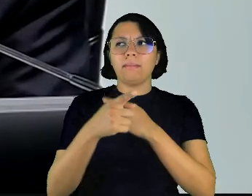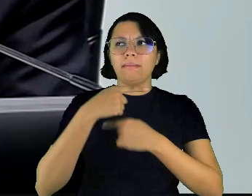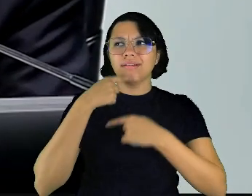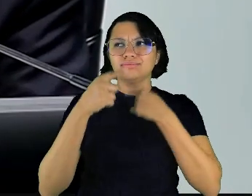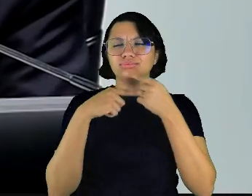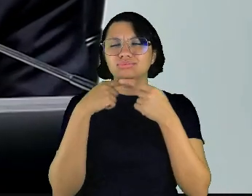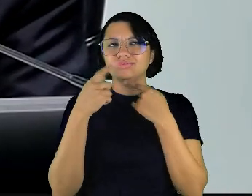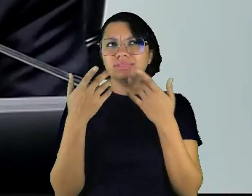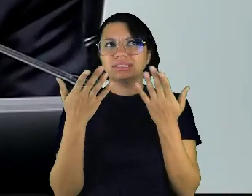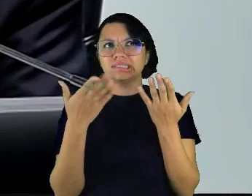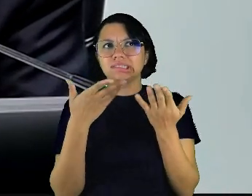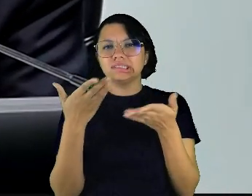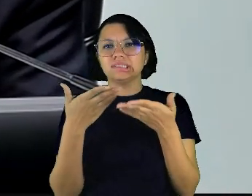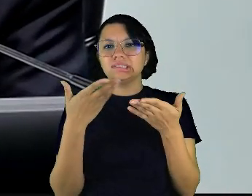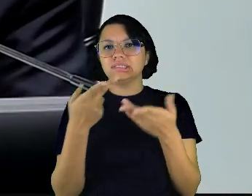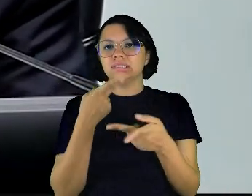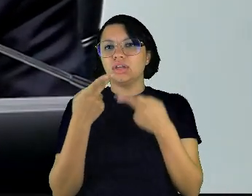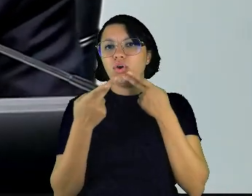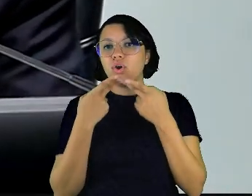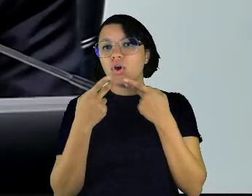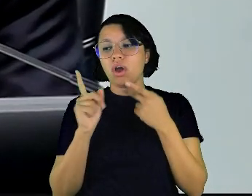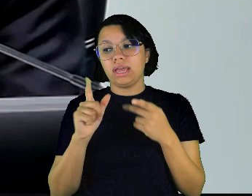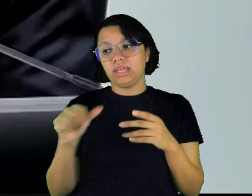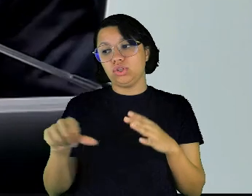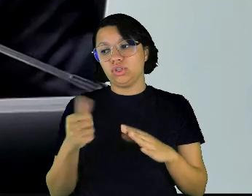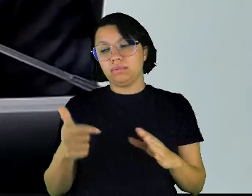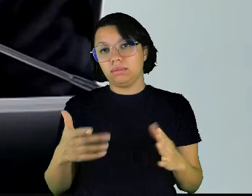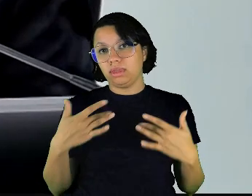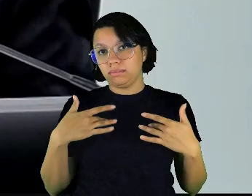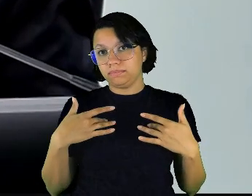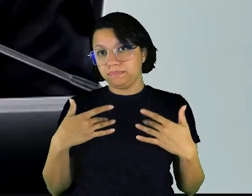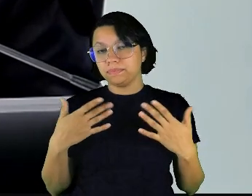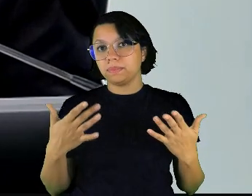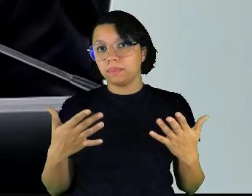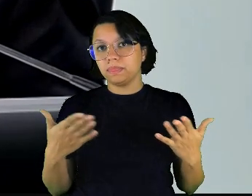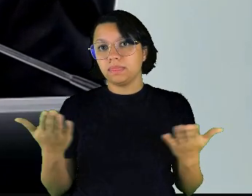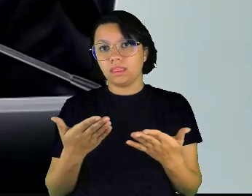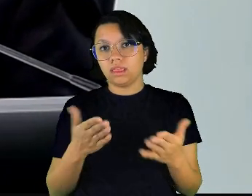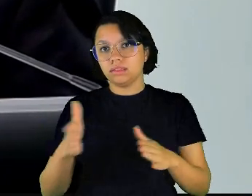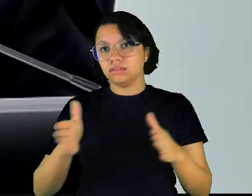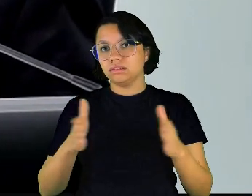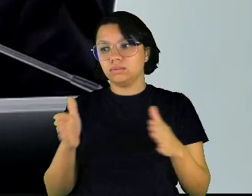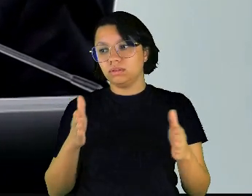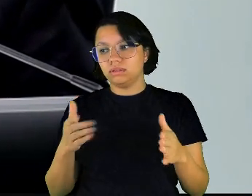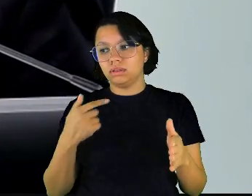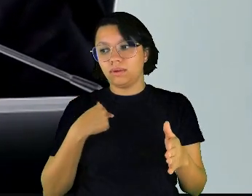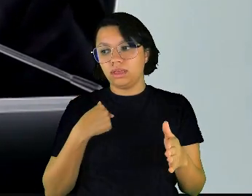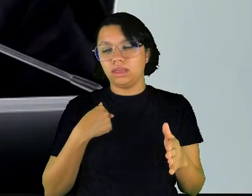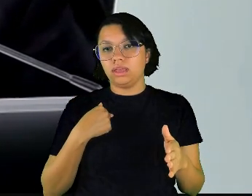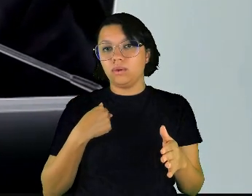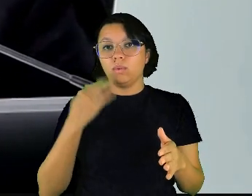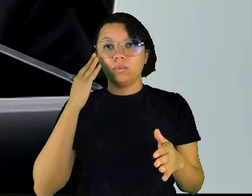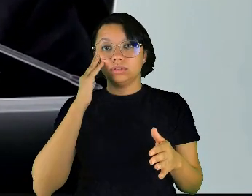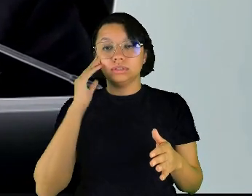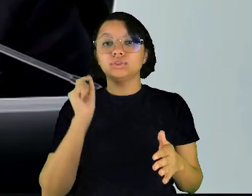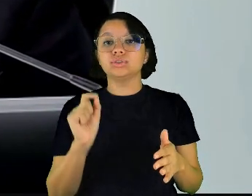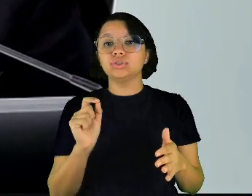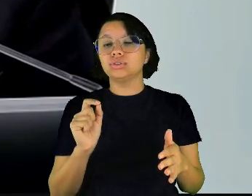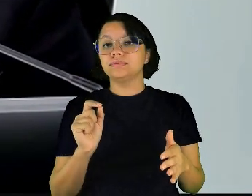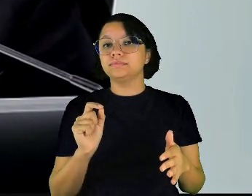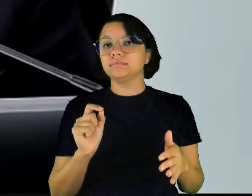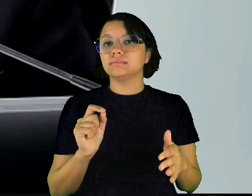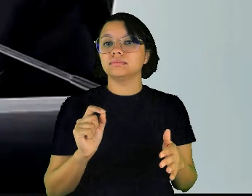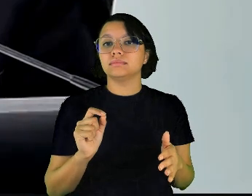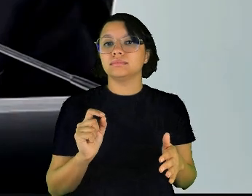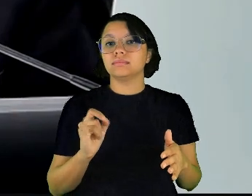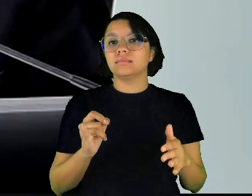confesso que, assim, de primeiro, né, nessa situação, eu tenho entendido que,